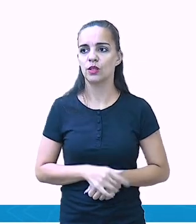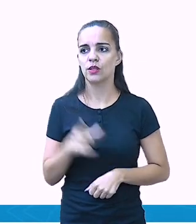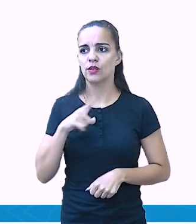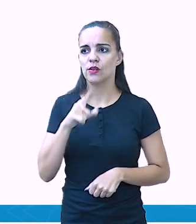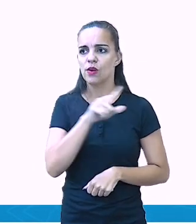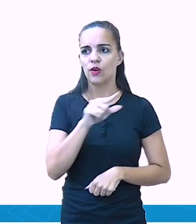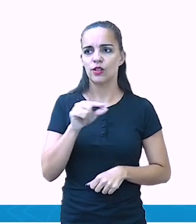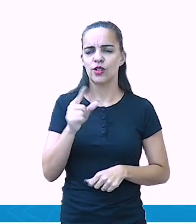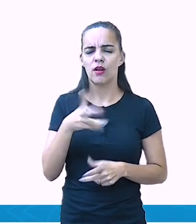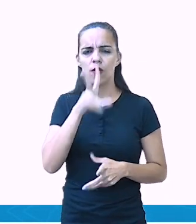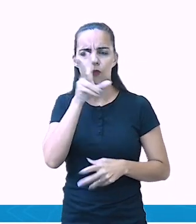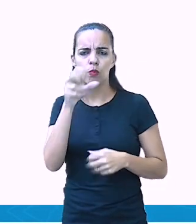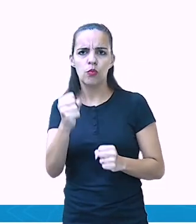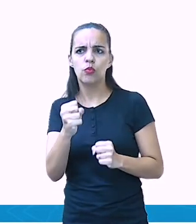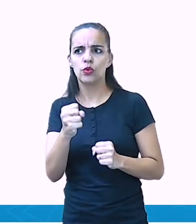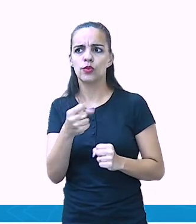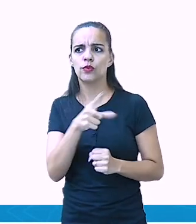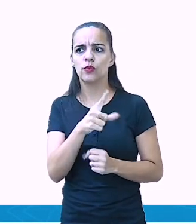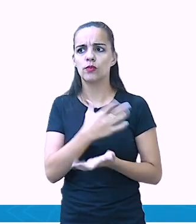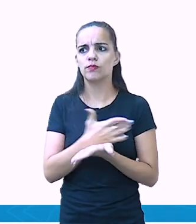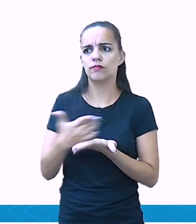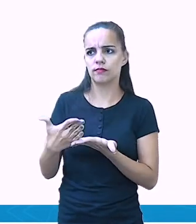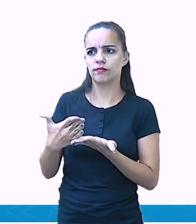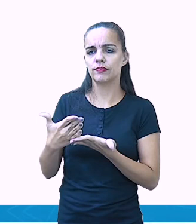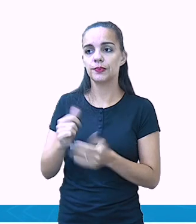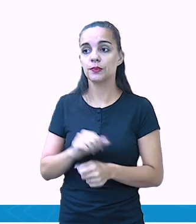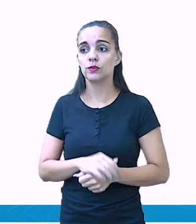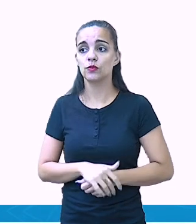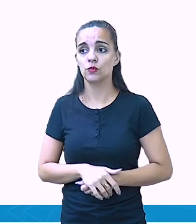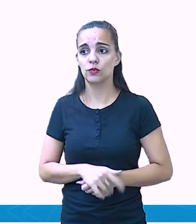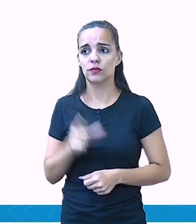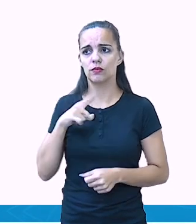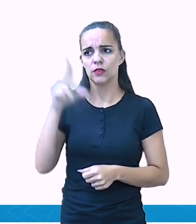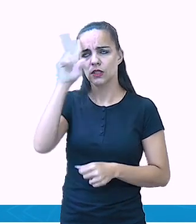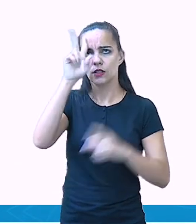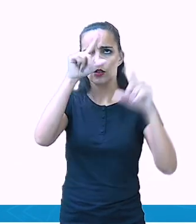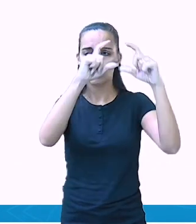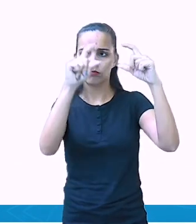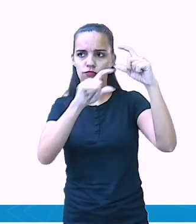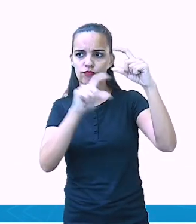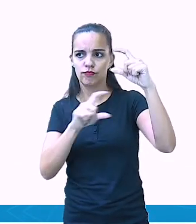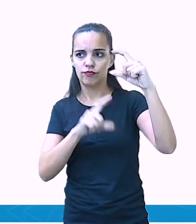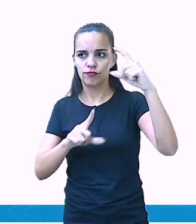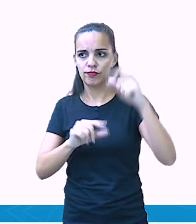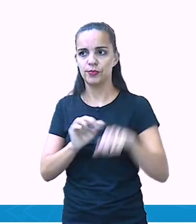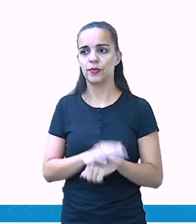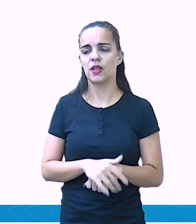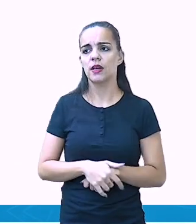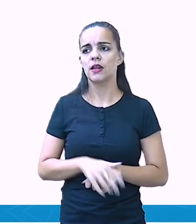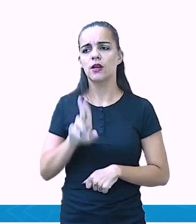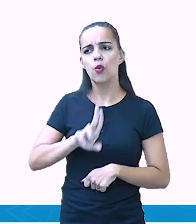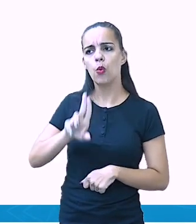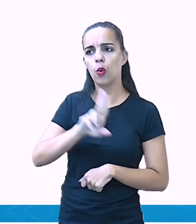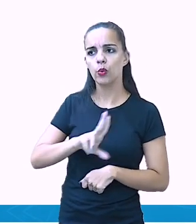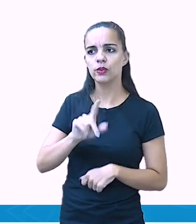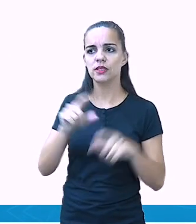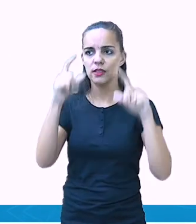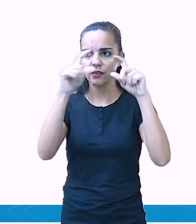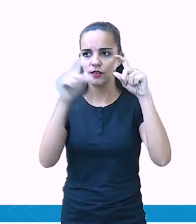foi muito forte, né, na vinda da história em quadrinhos e no uso da tirinha